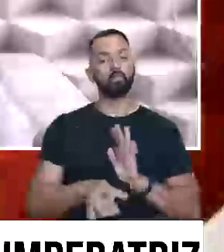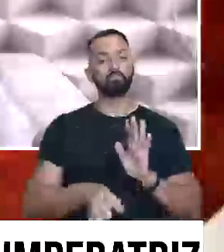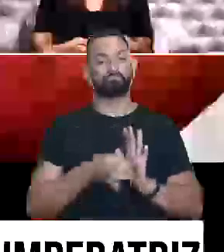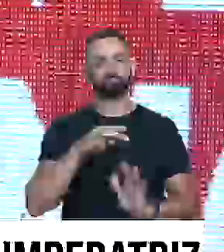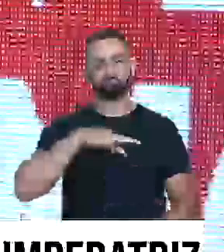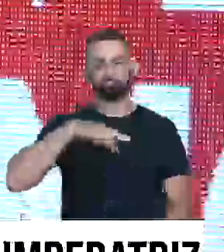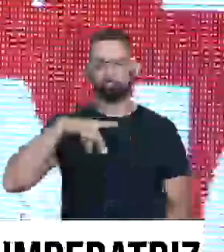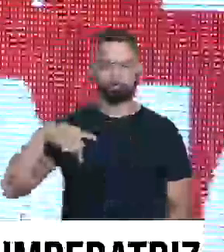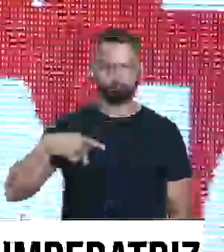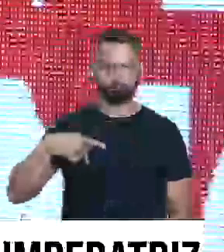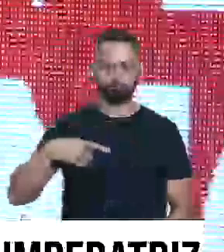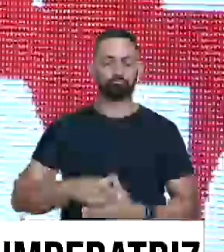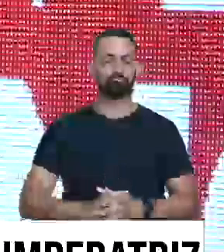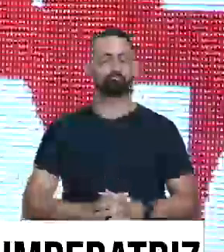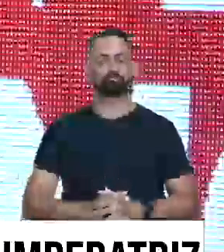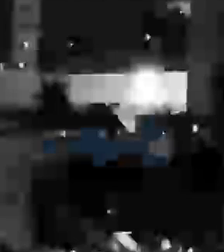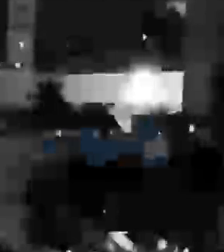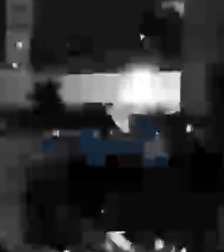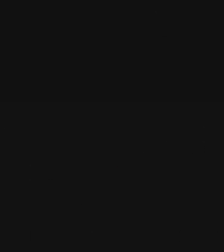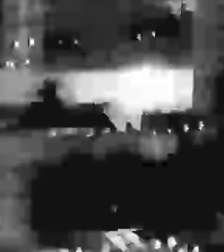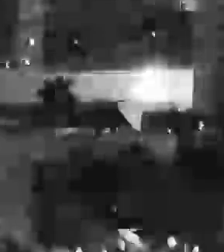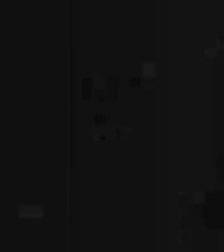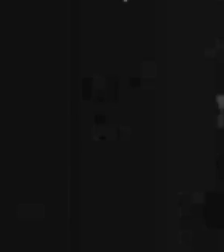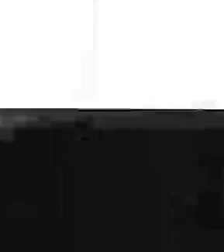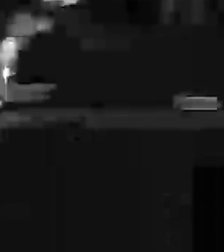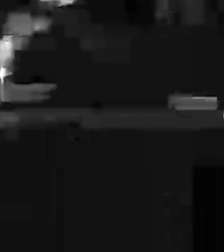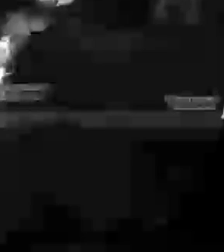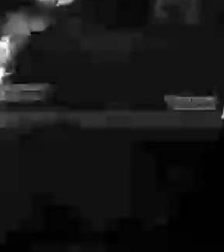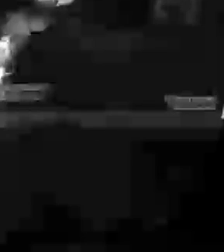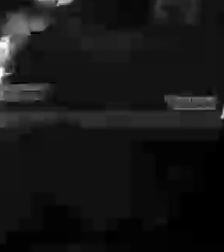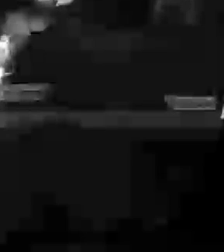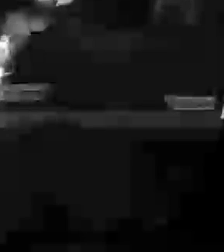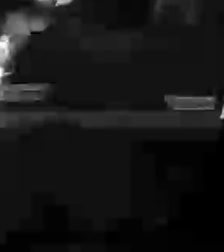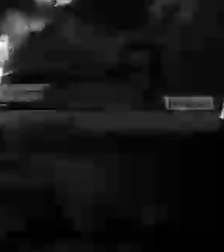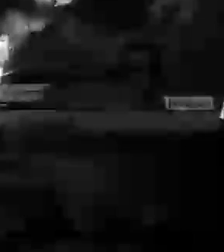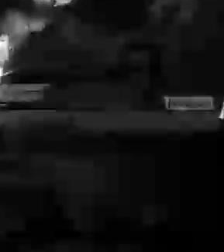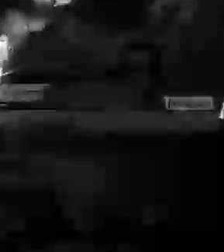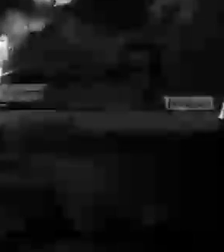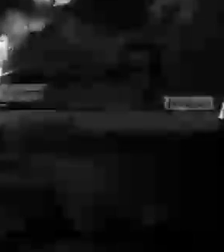recomendação do próprio Ministério Público do Estado. Imperatriz Online.